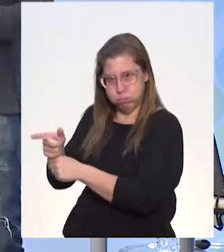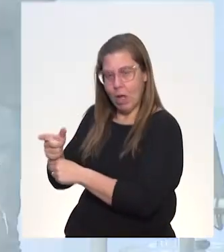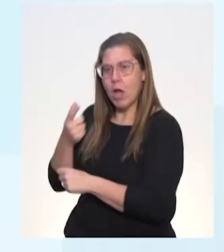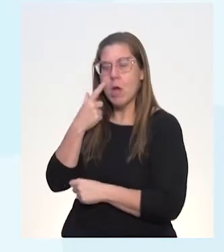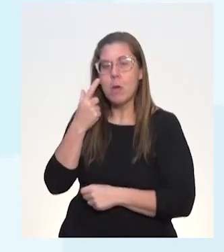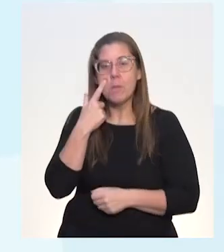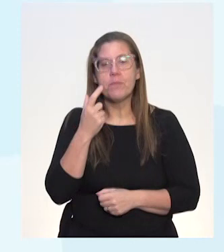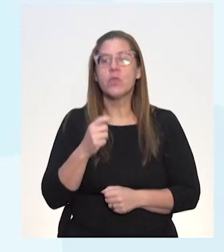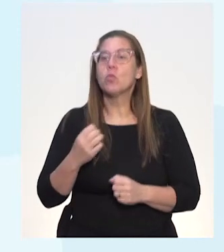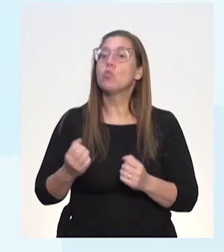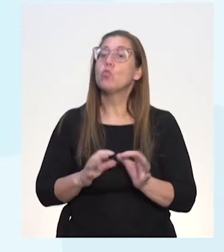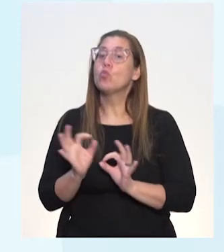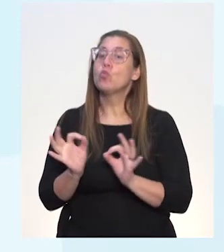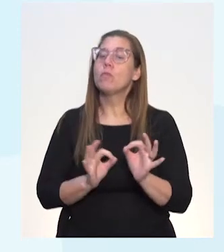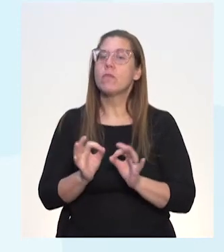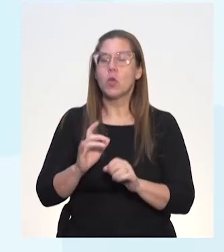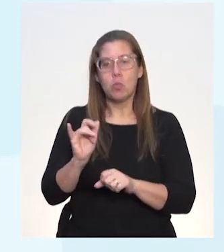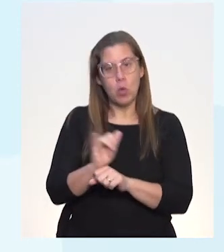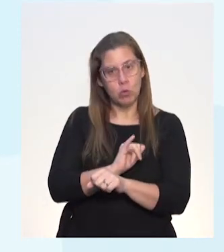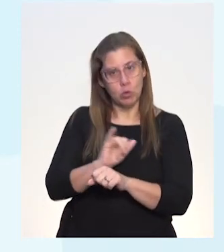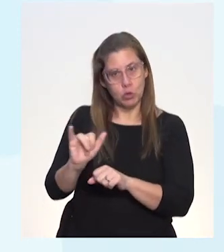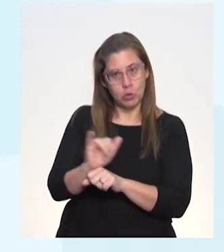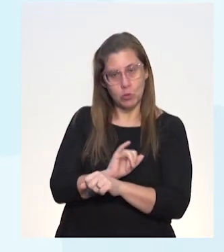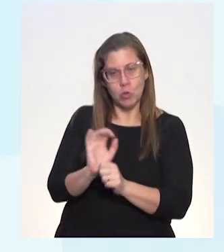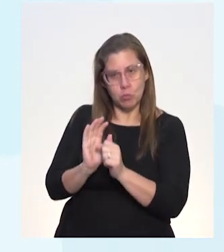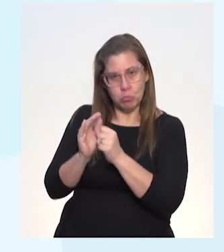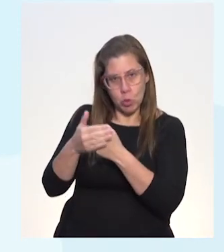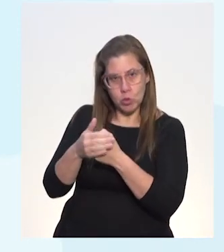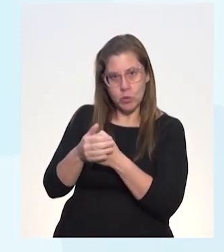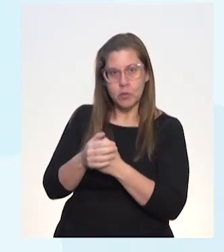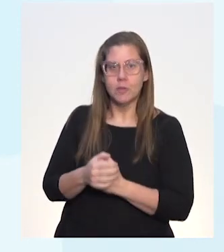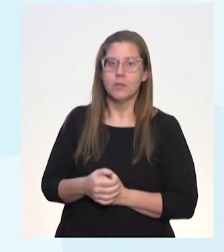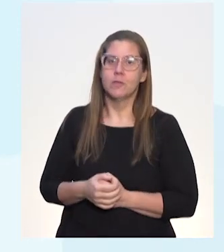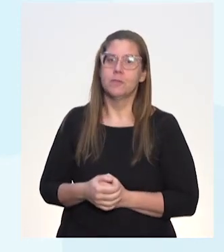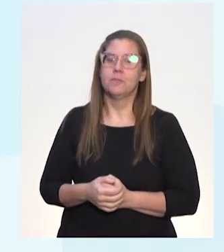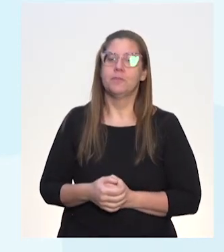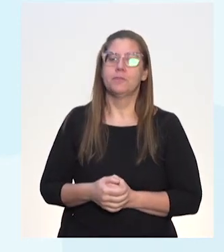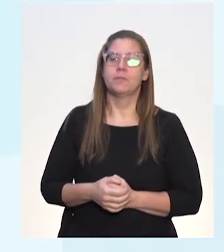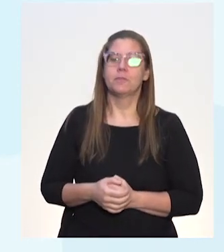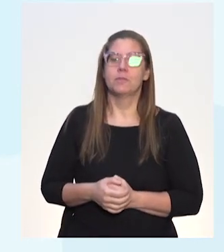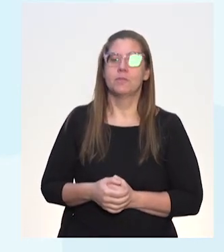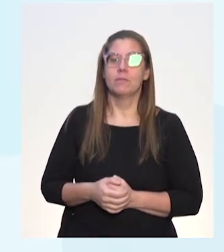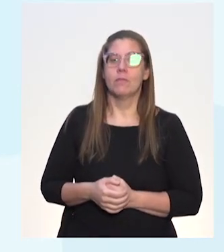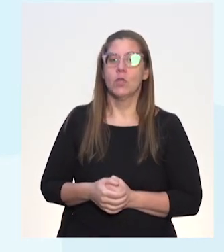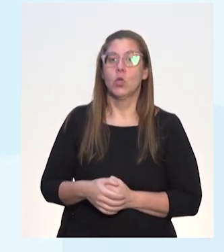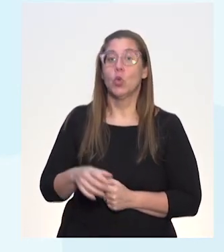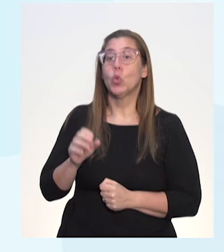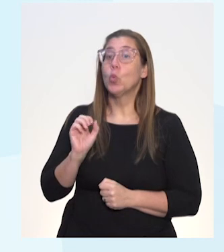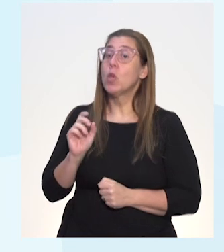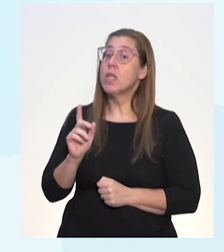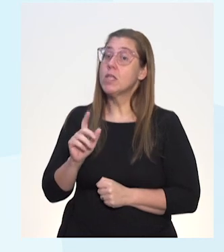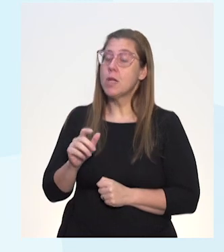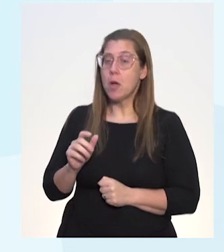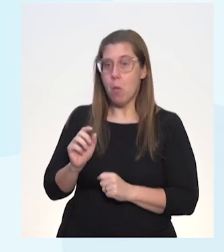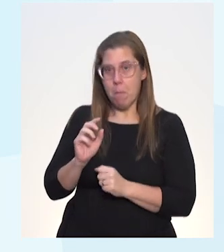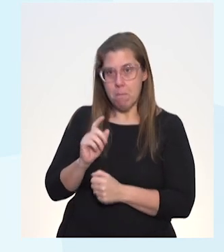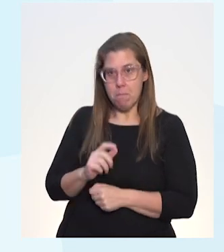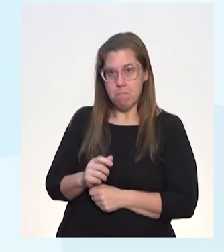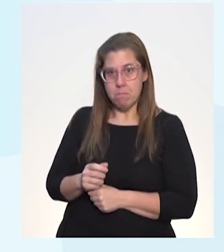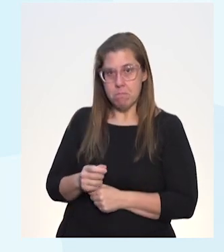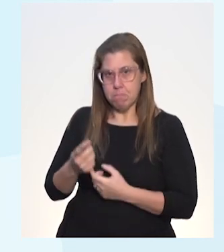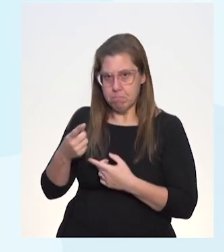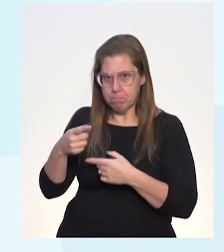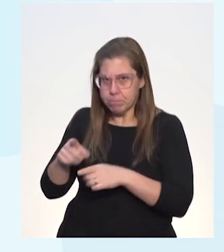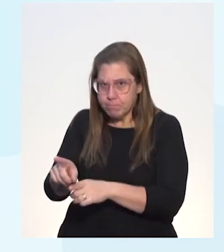Acabei tornando-me uma estratégia de defesa, muito mais uma estratégia de defesa do que de ataque.